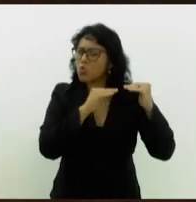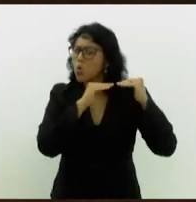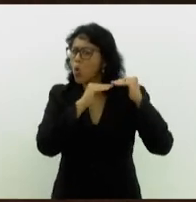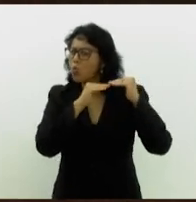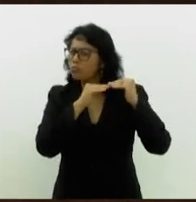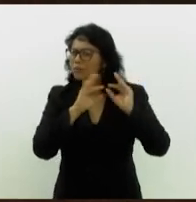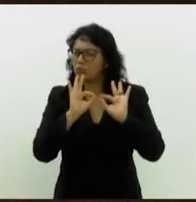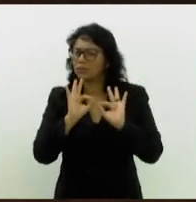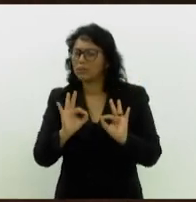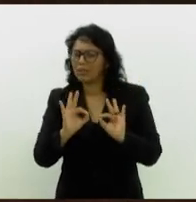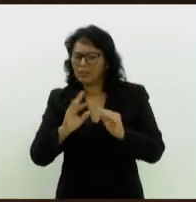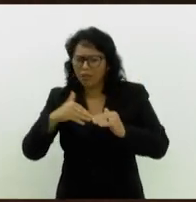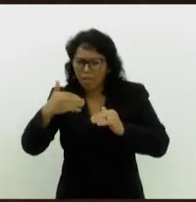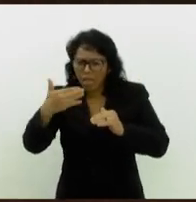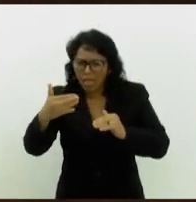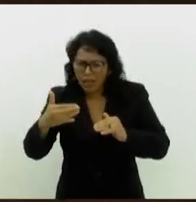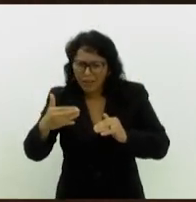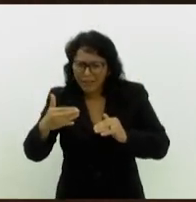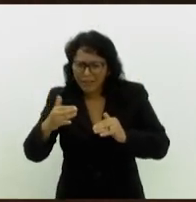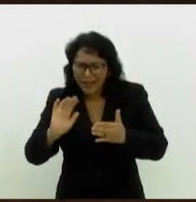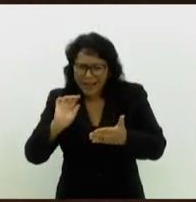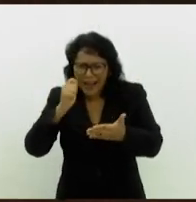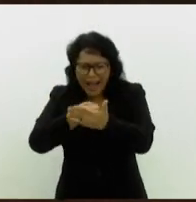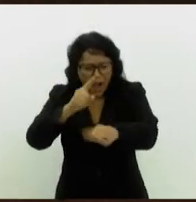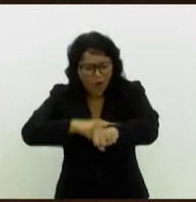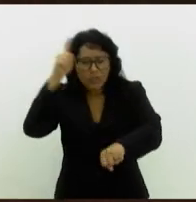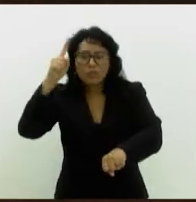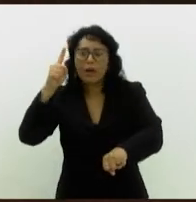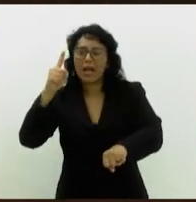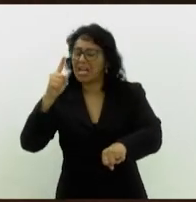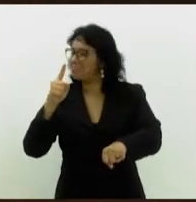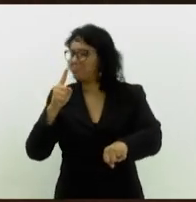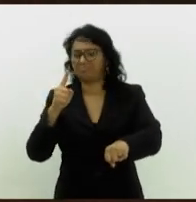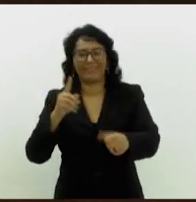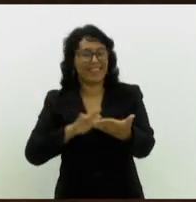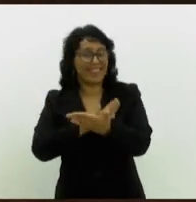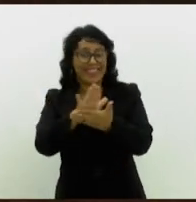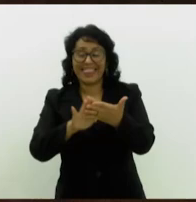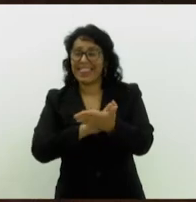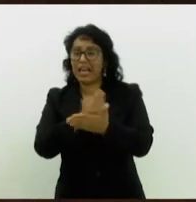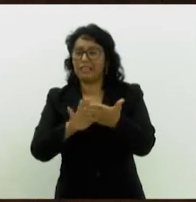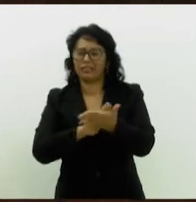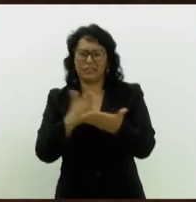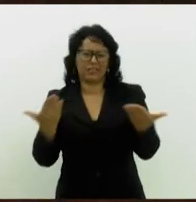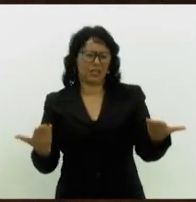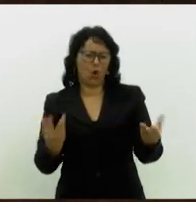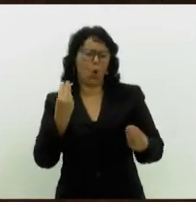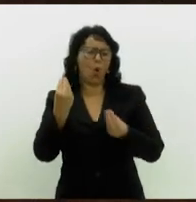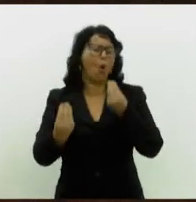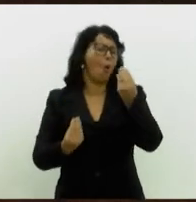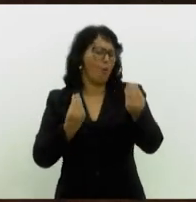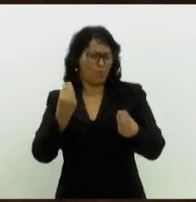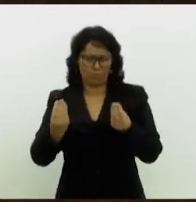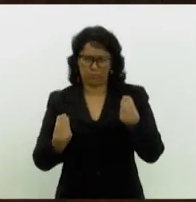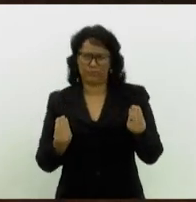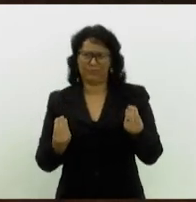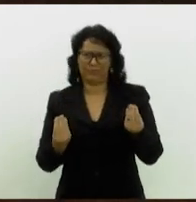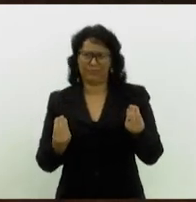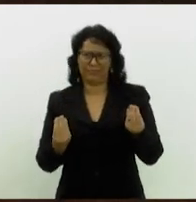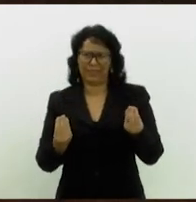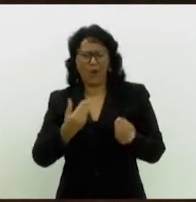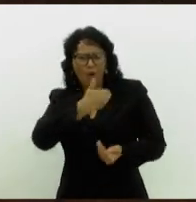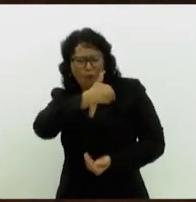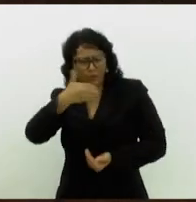cumpriu o acordo que fez com conjunto do funcionalismo público estadual